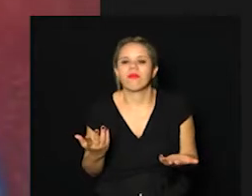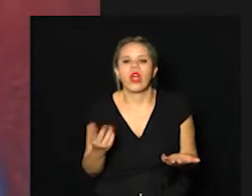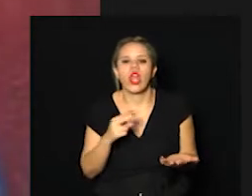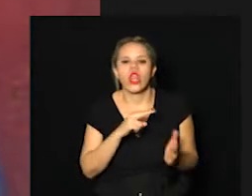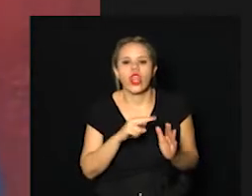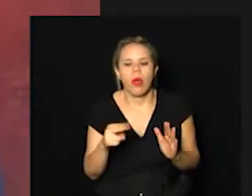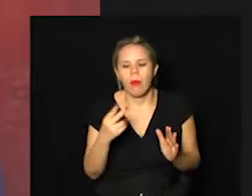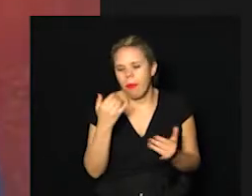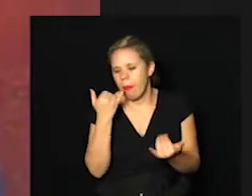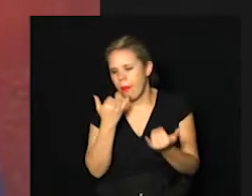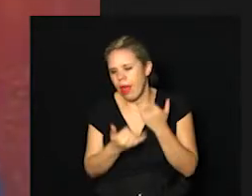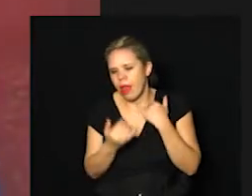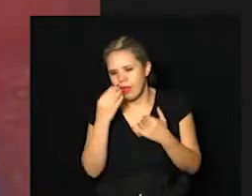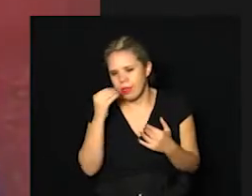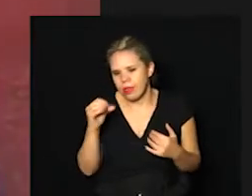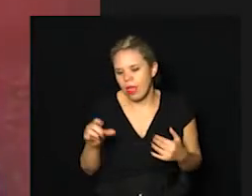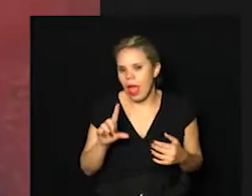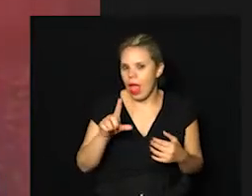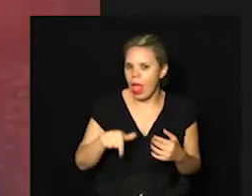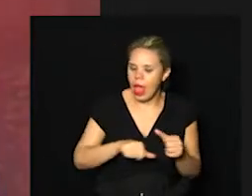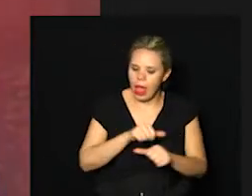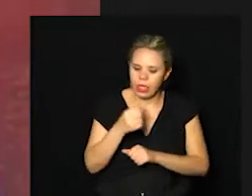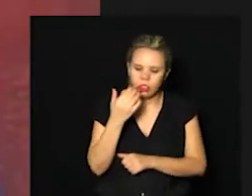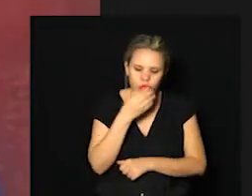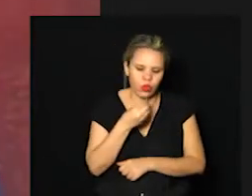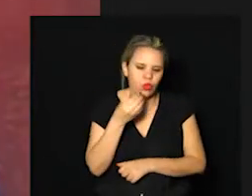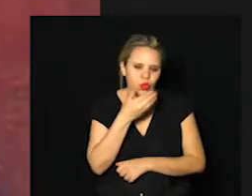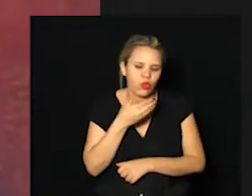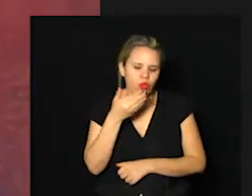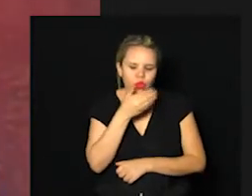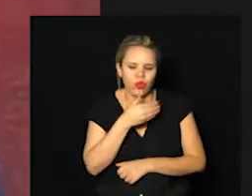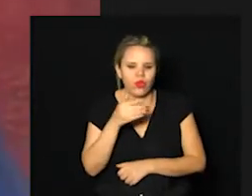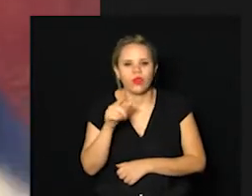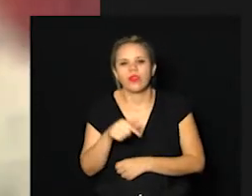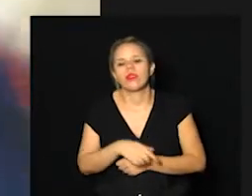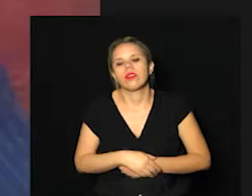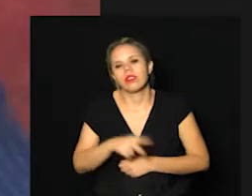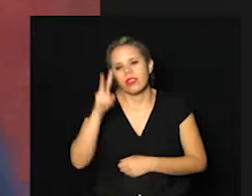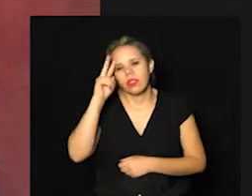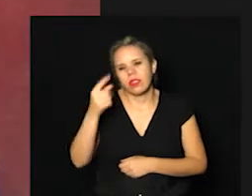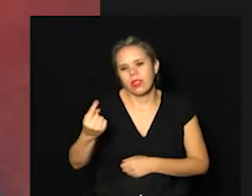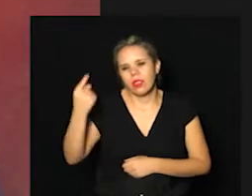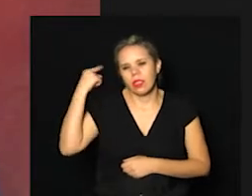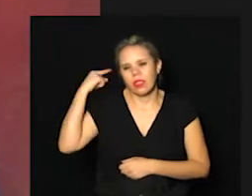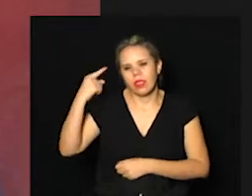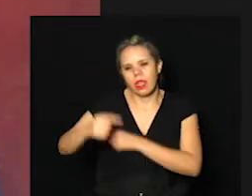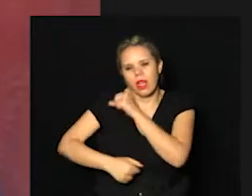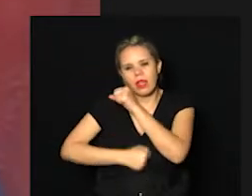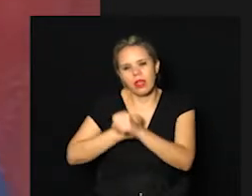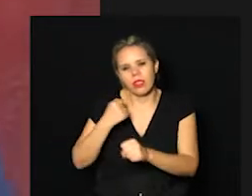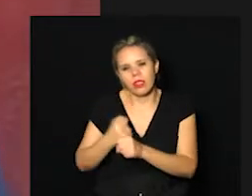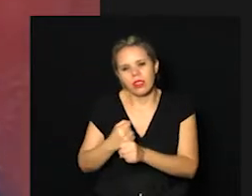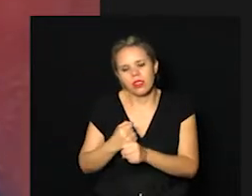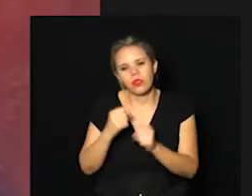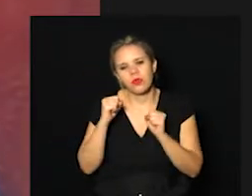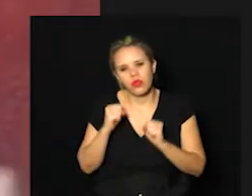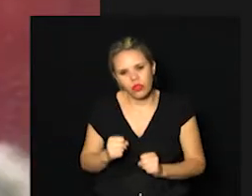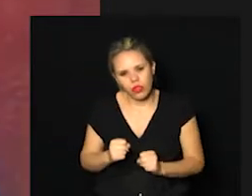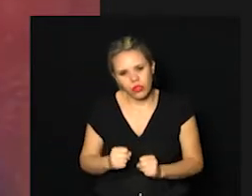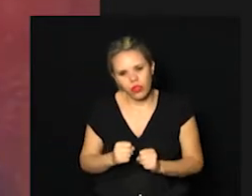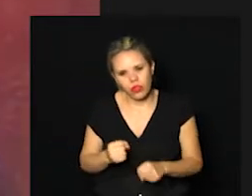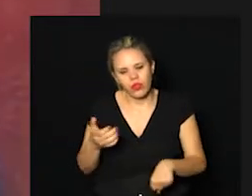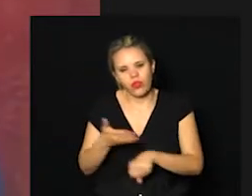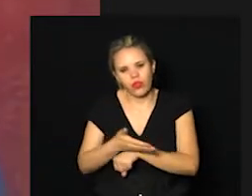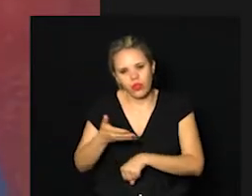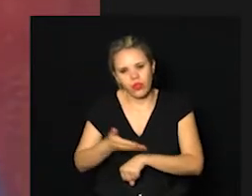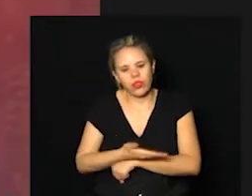receita salgada, porém ela é doce. Essa receita, Gabriel, lembra lá no ano passado, quando a gente podia visitar